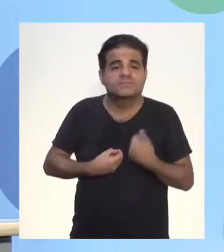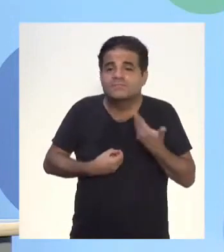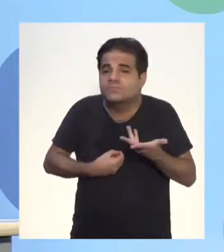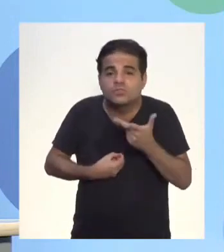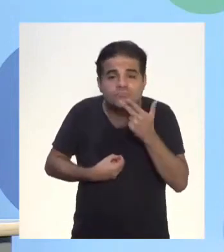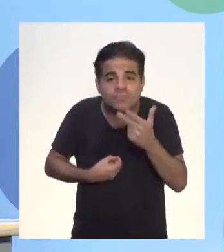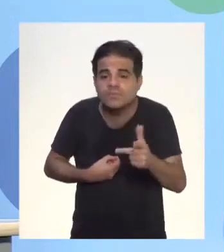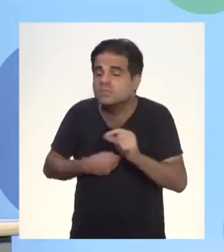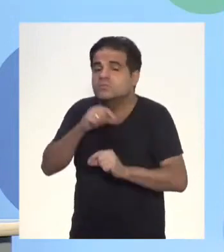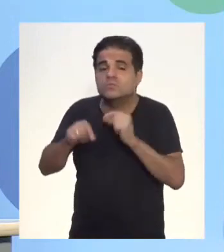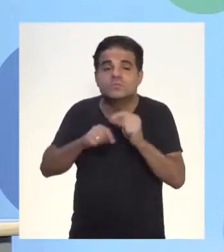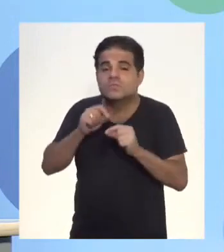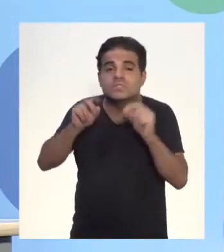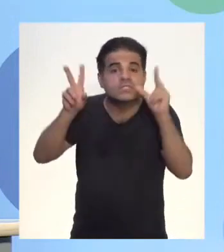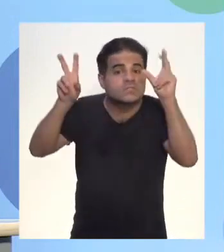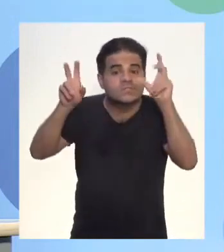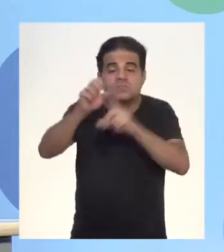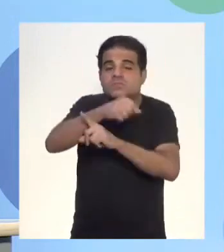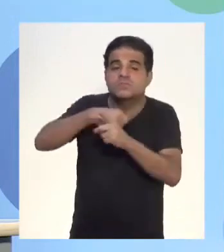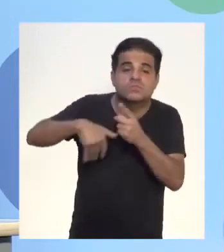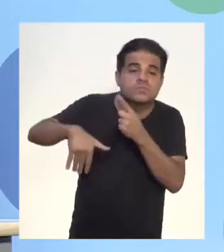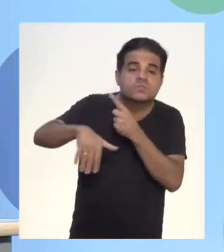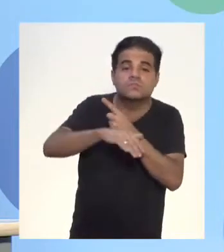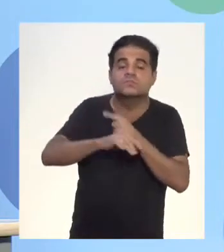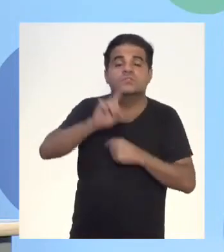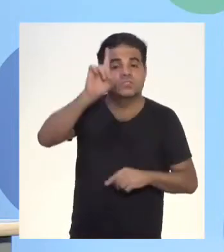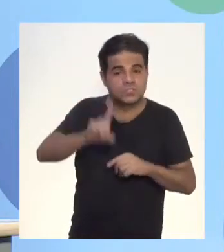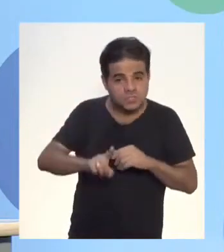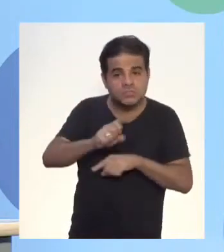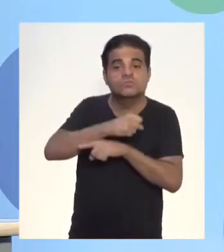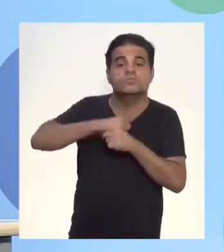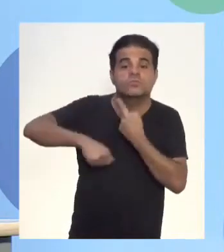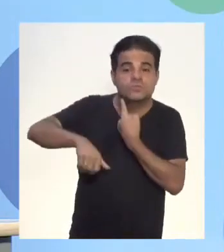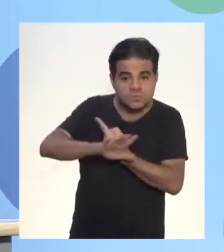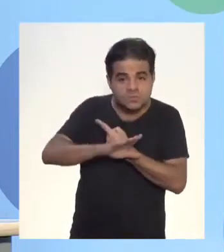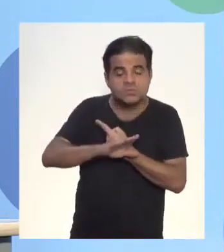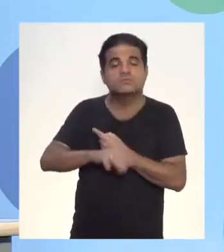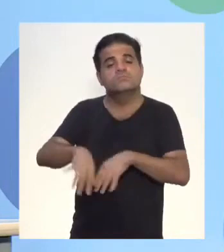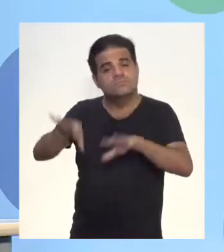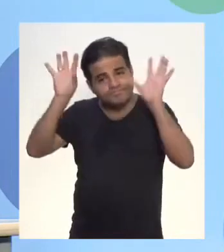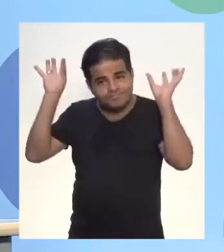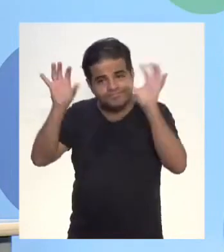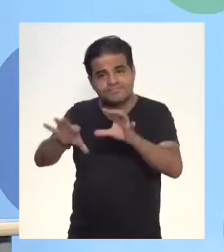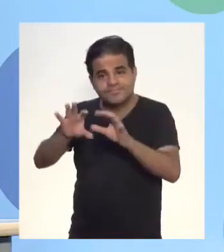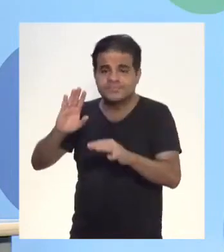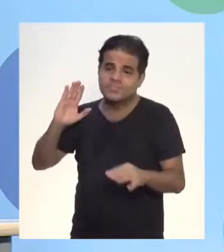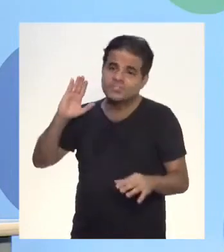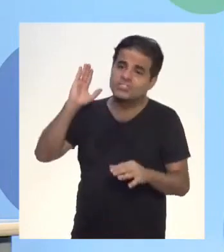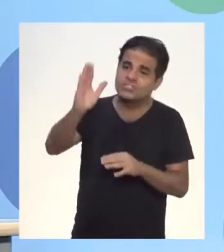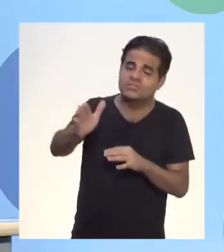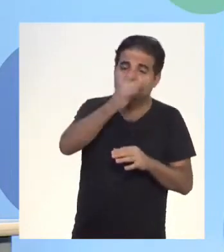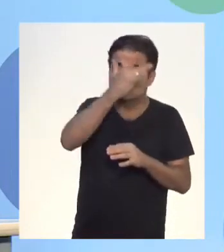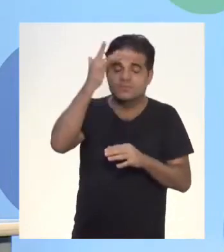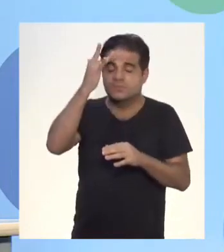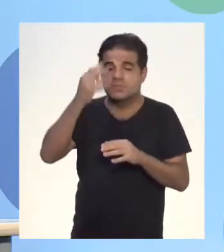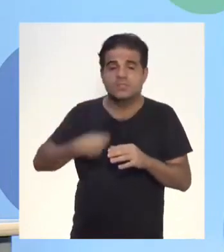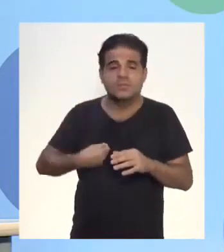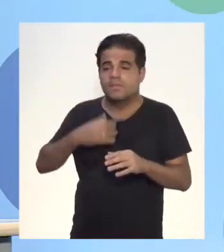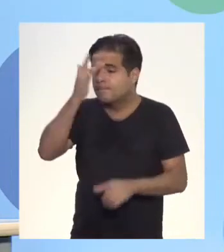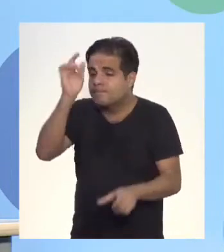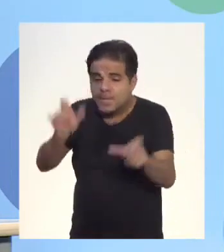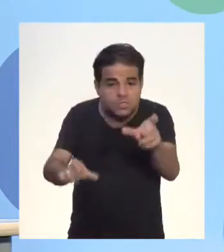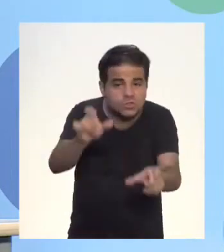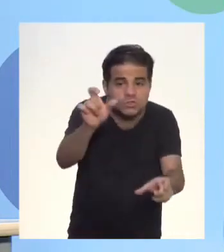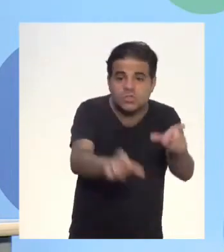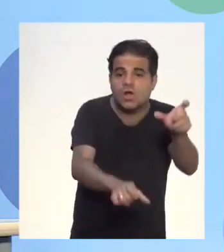estamos falando, né, em situações sociais, em direitos sociais que estão afetando diretamente a vida de indivíduos, sujeitos,